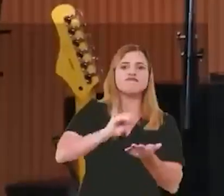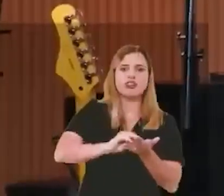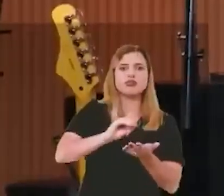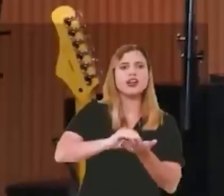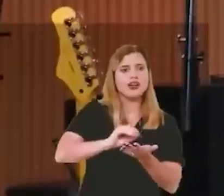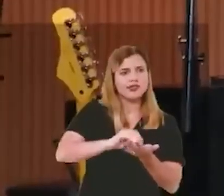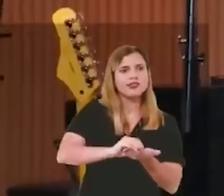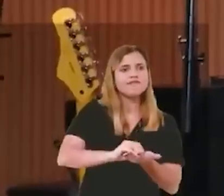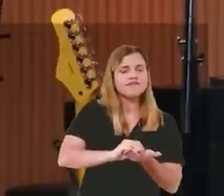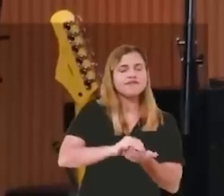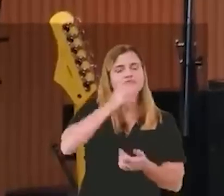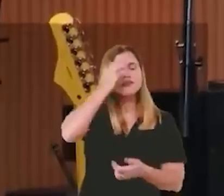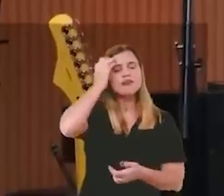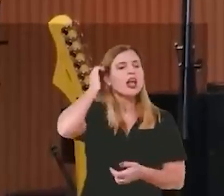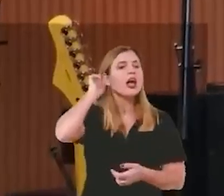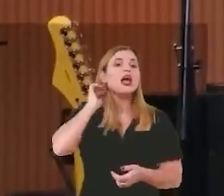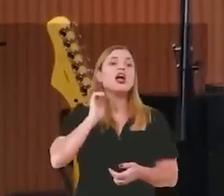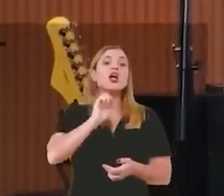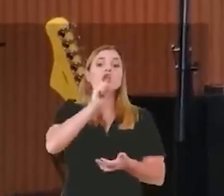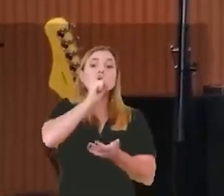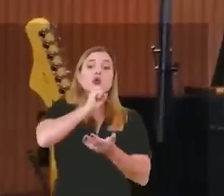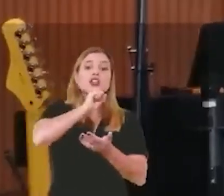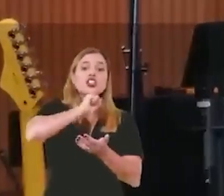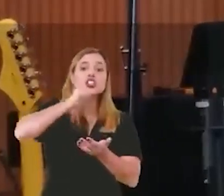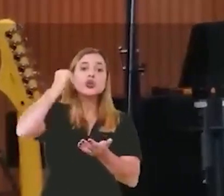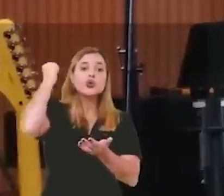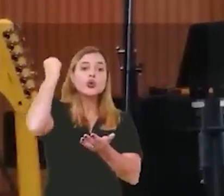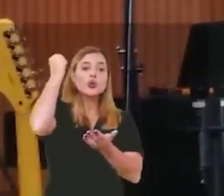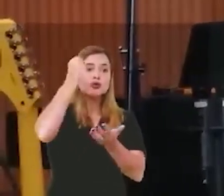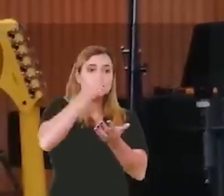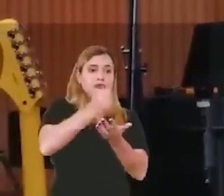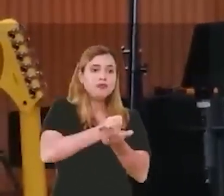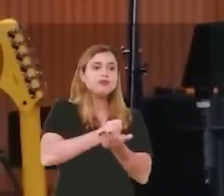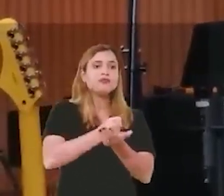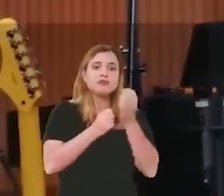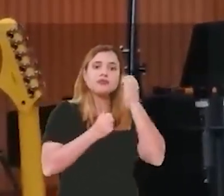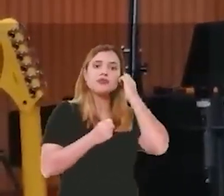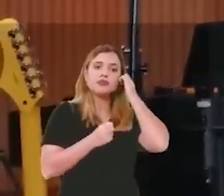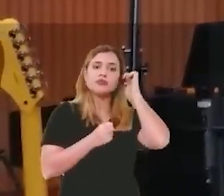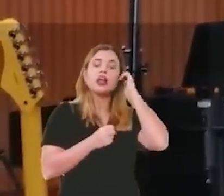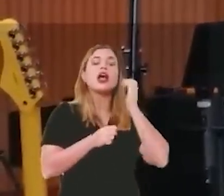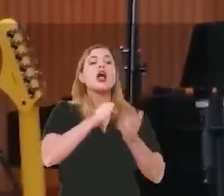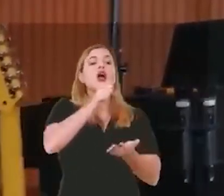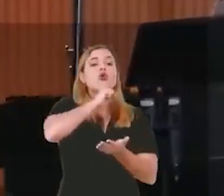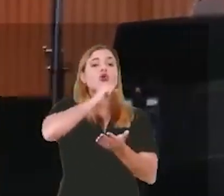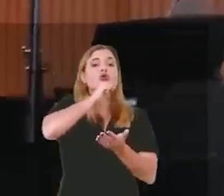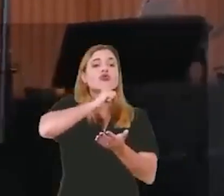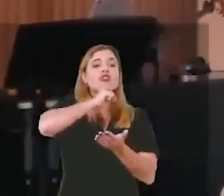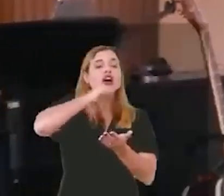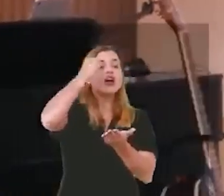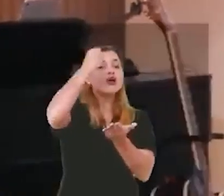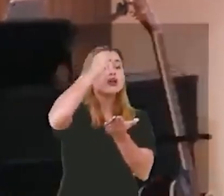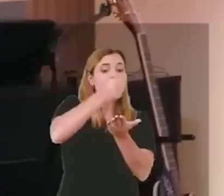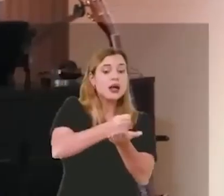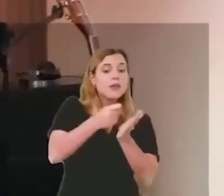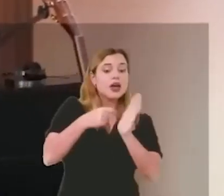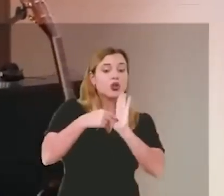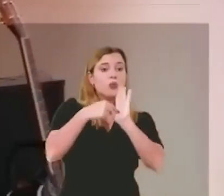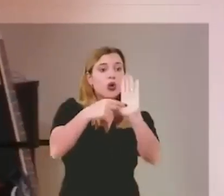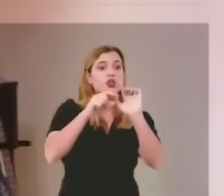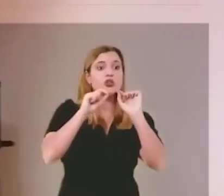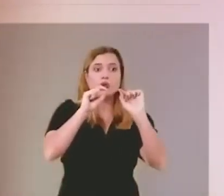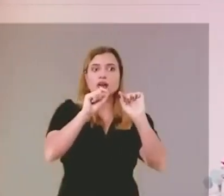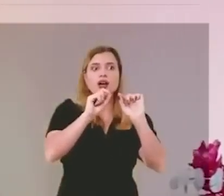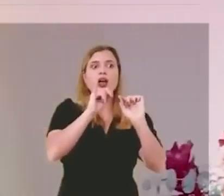Irmãos, todo o Antigo Testamento aponta para Jesus. Jesus é a semente da mulher, Jesus é o descendente de